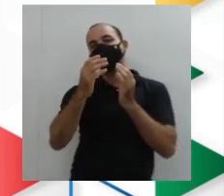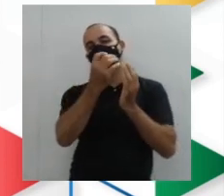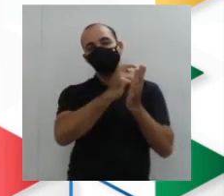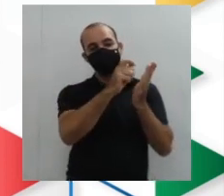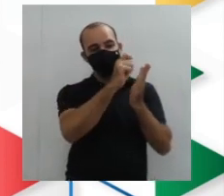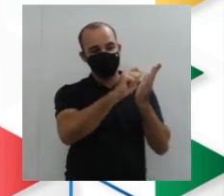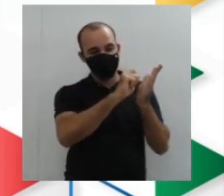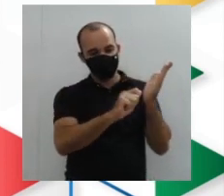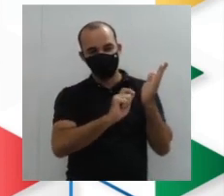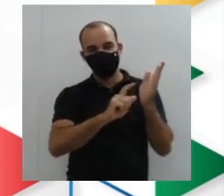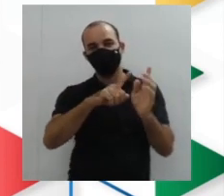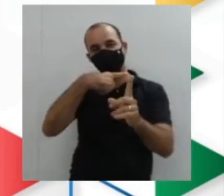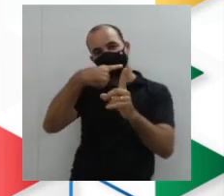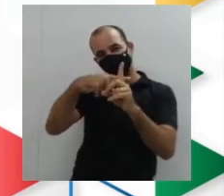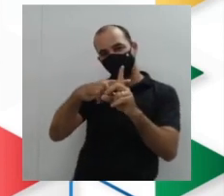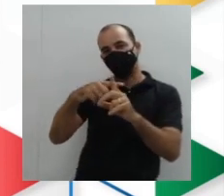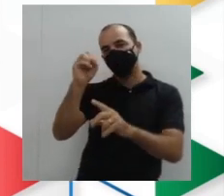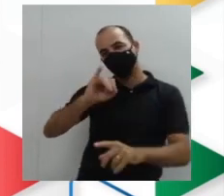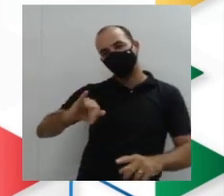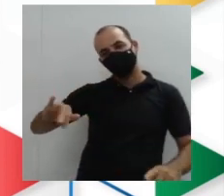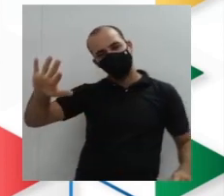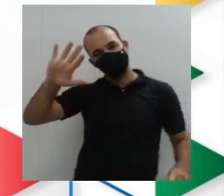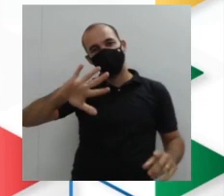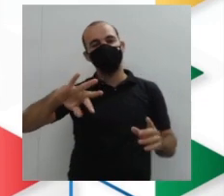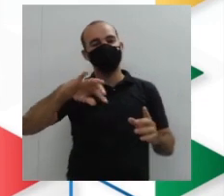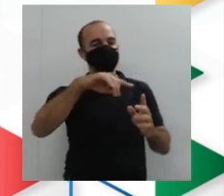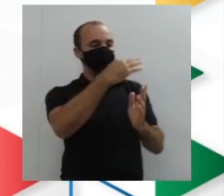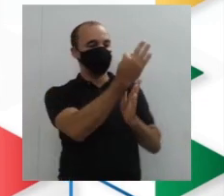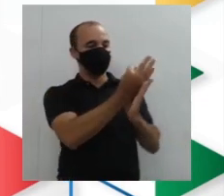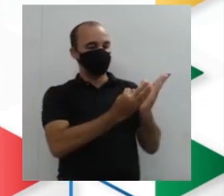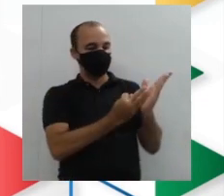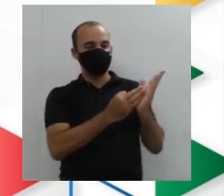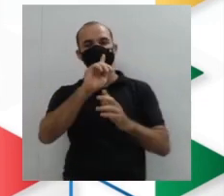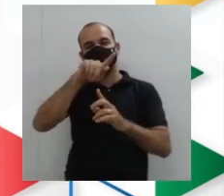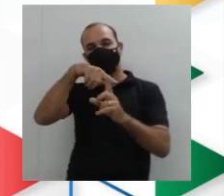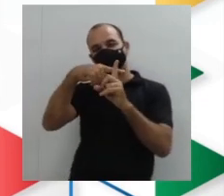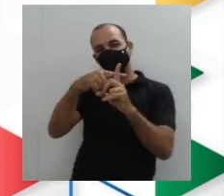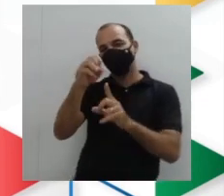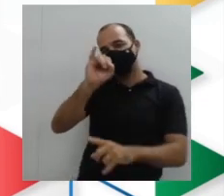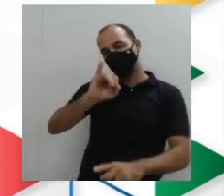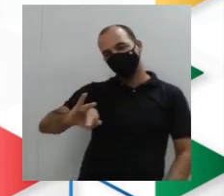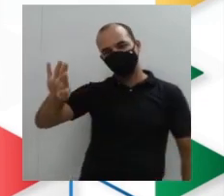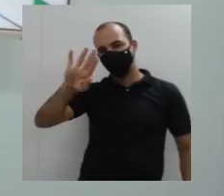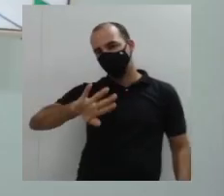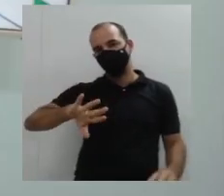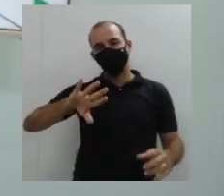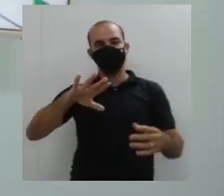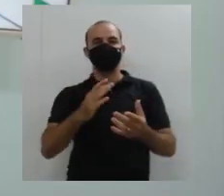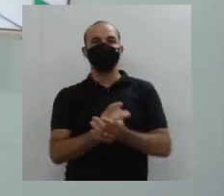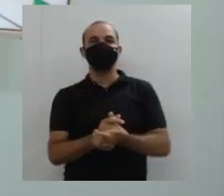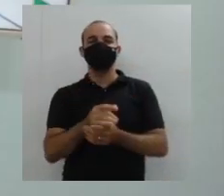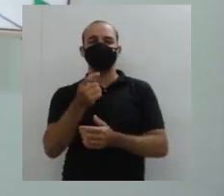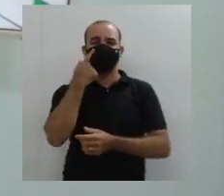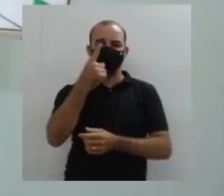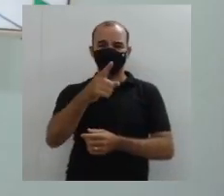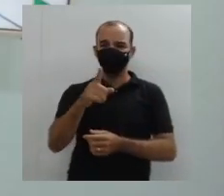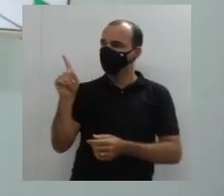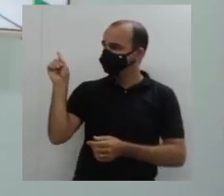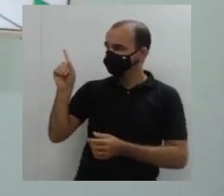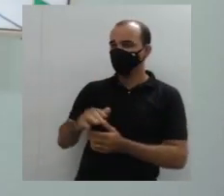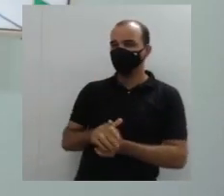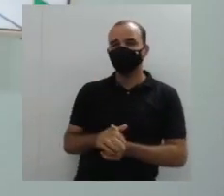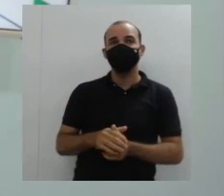como suporte imagens e textos, etc. Vejam só aqui, olhando para mim, nós temos a seguinte